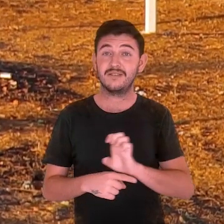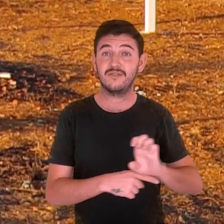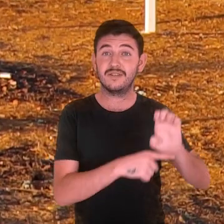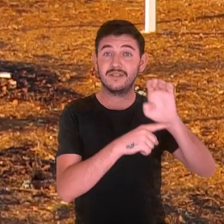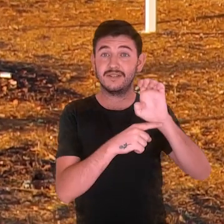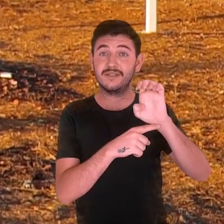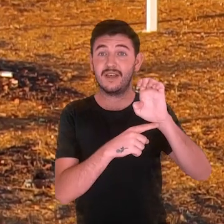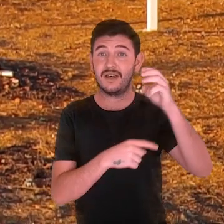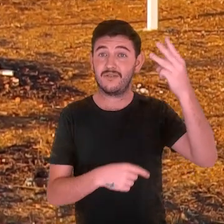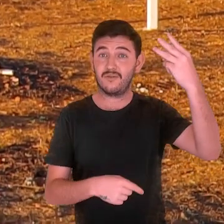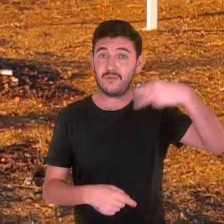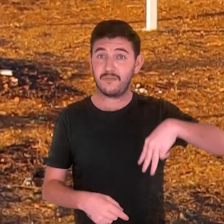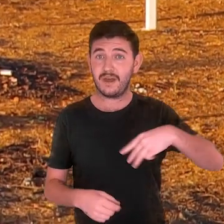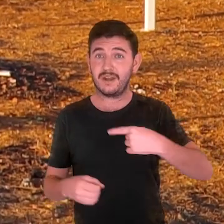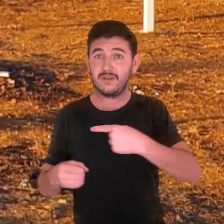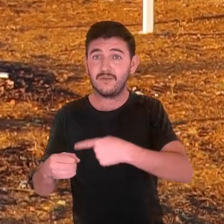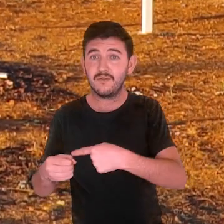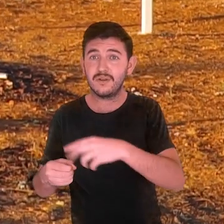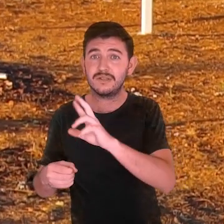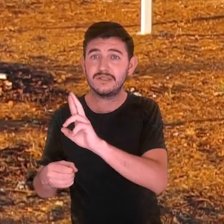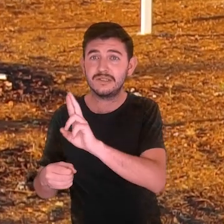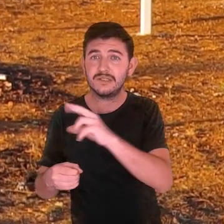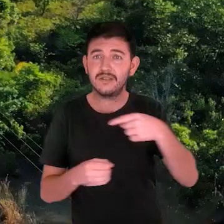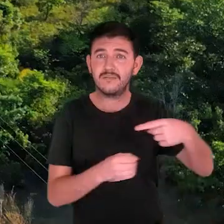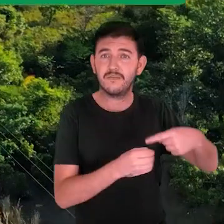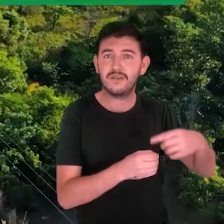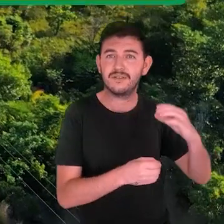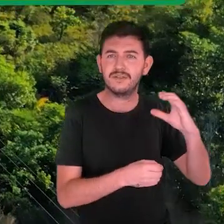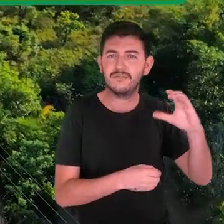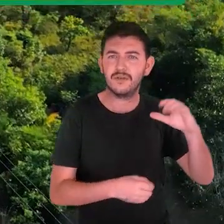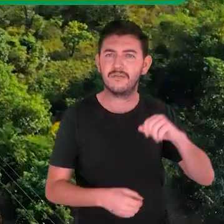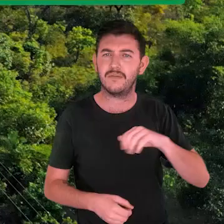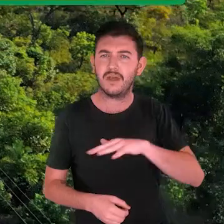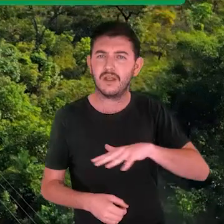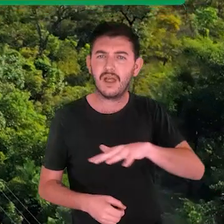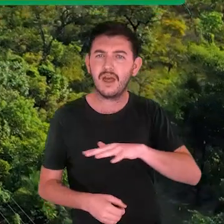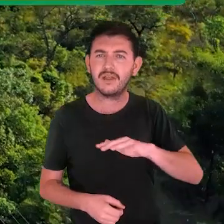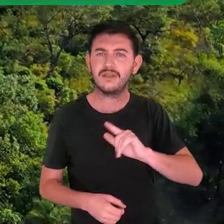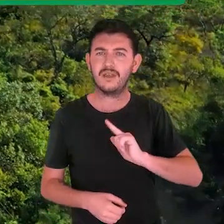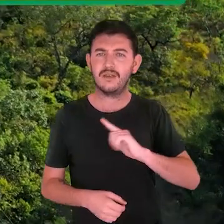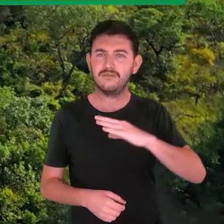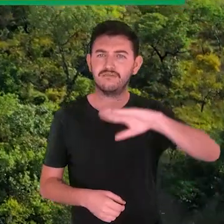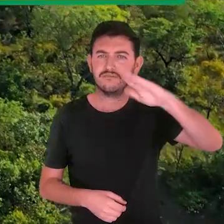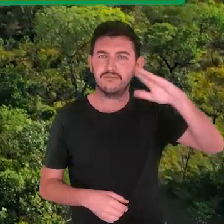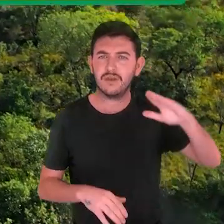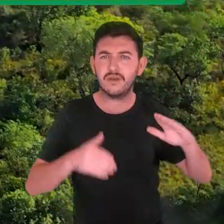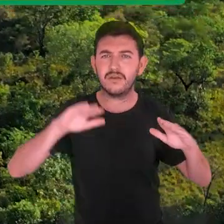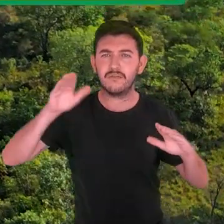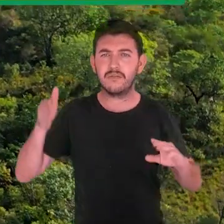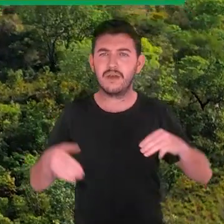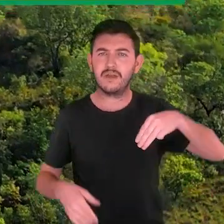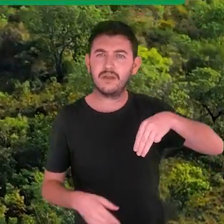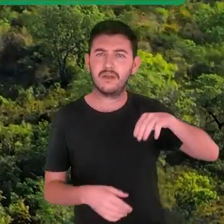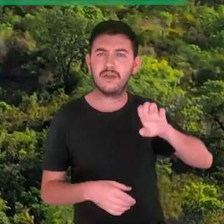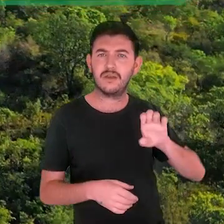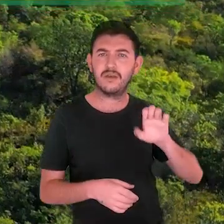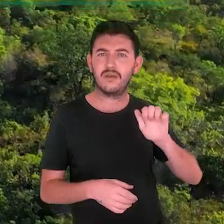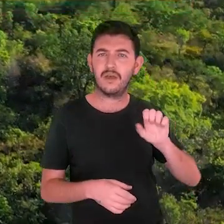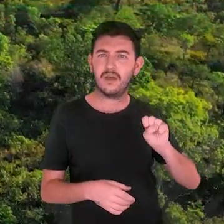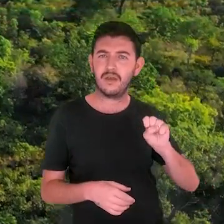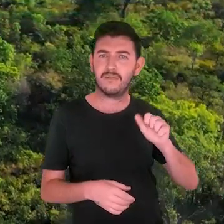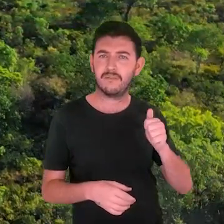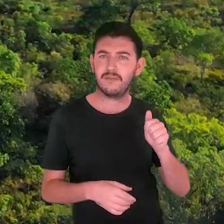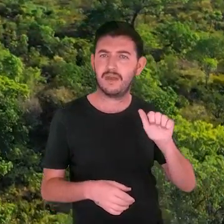municípios de Carolina, Estreito e Riachão, no sul do Maranhão, está localizado o Parque Nacional Chapada das Mesas. Na